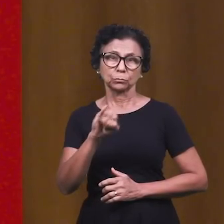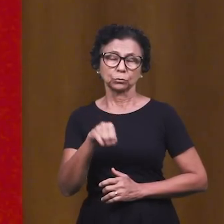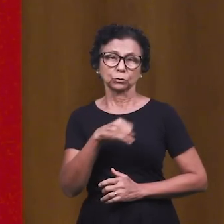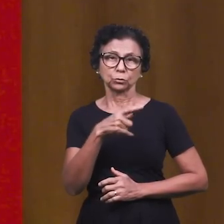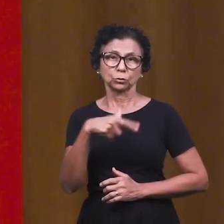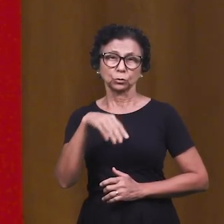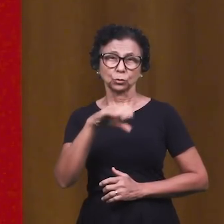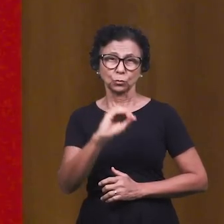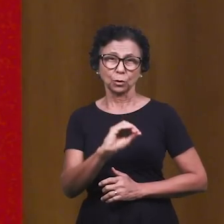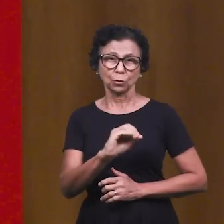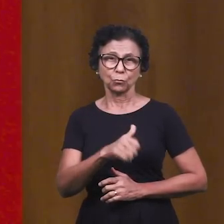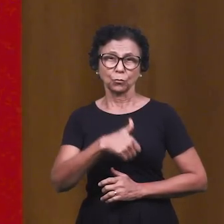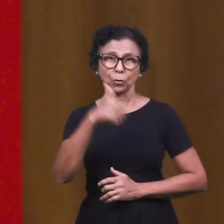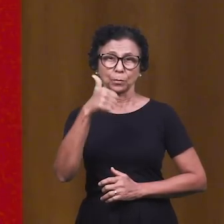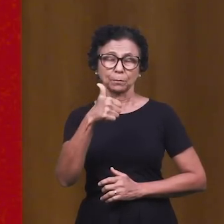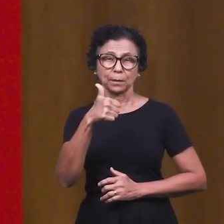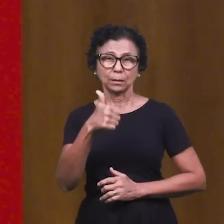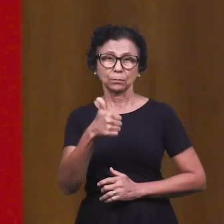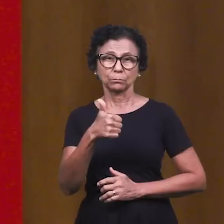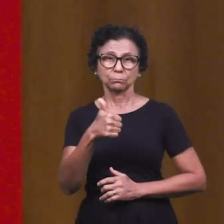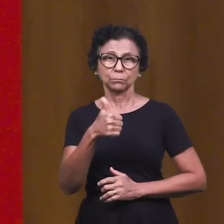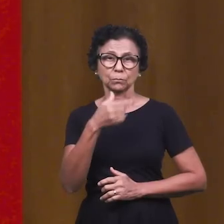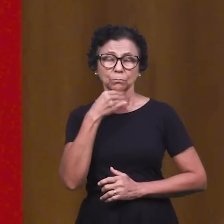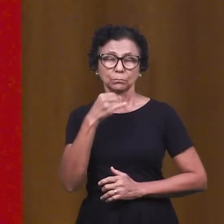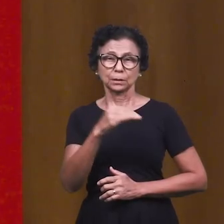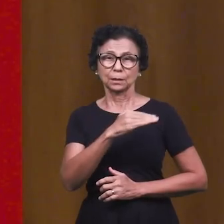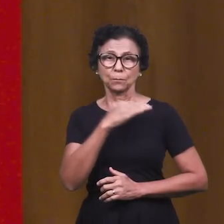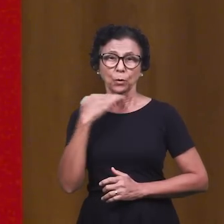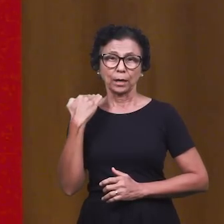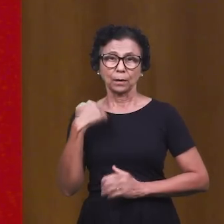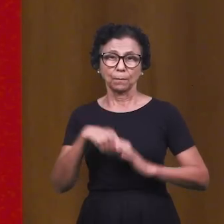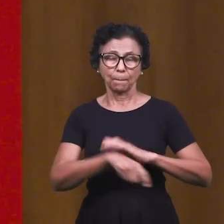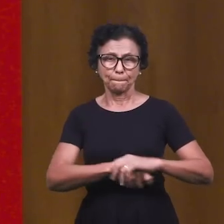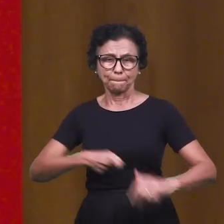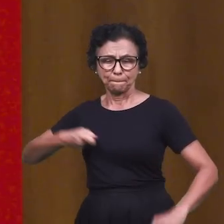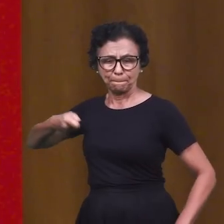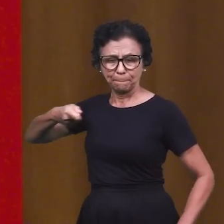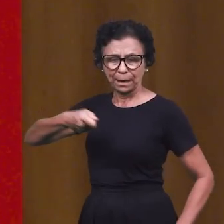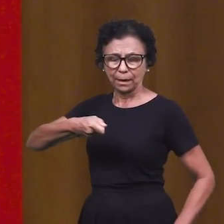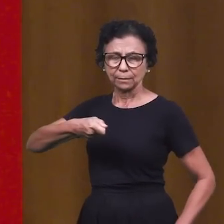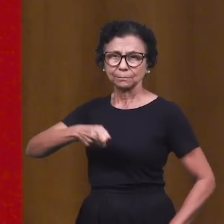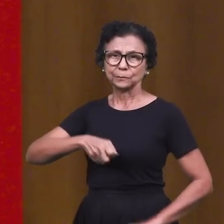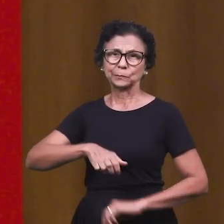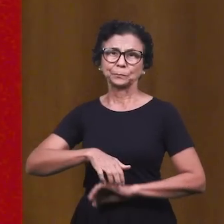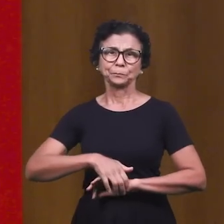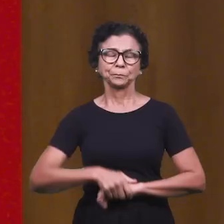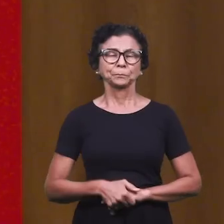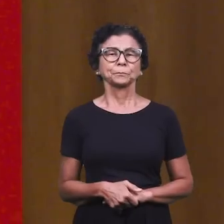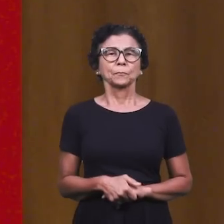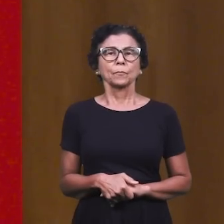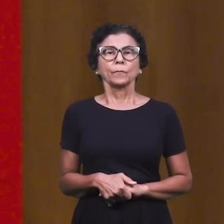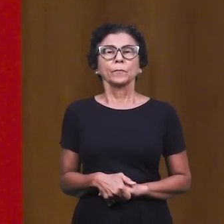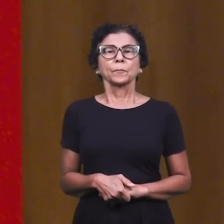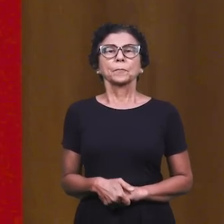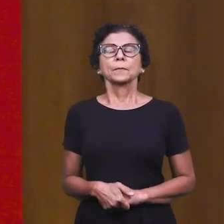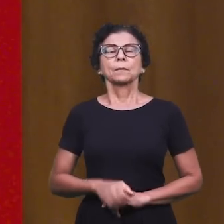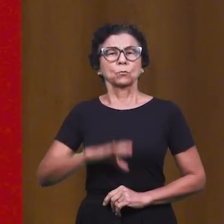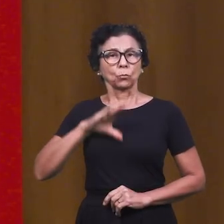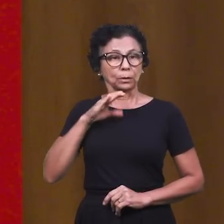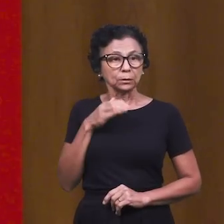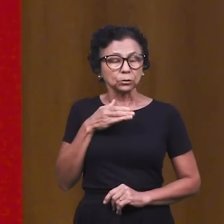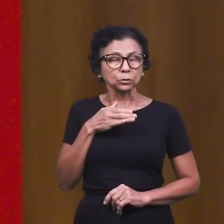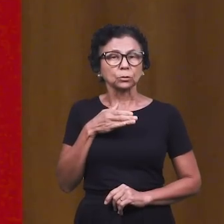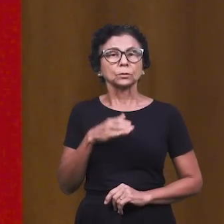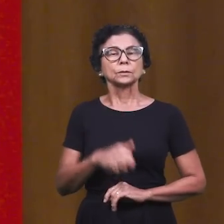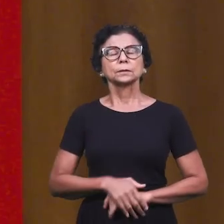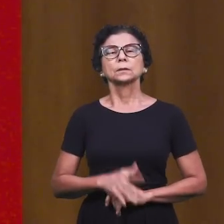espada, por Herodes, mas então houve a atuação intensa dos 12